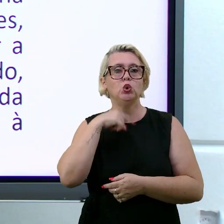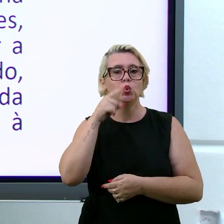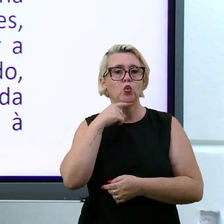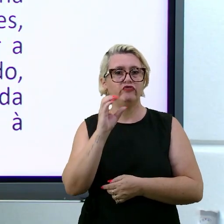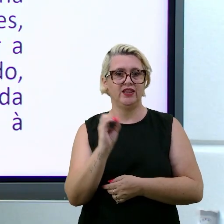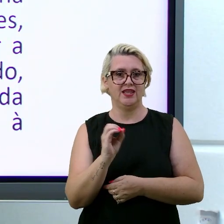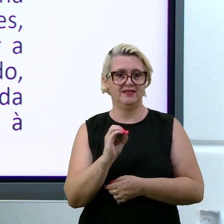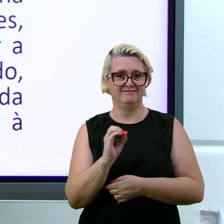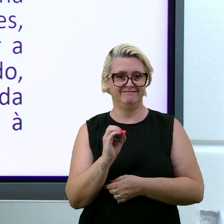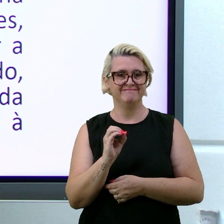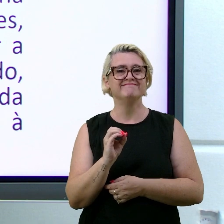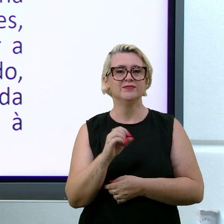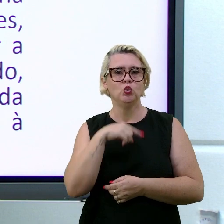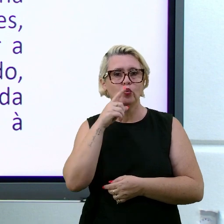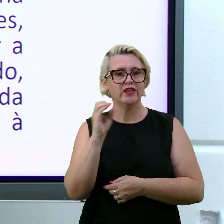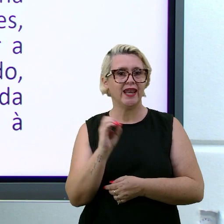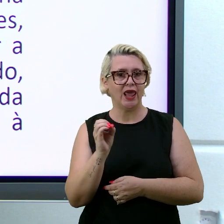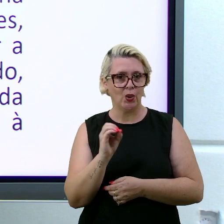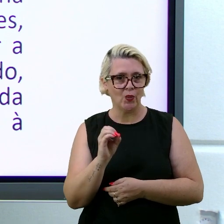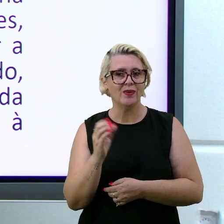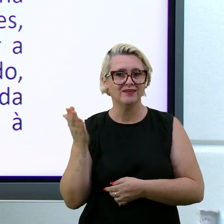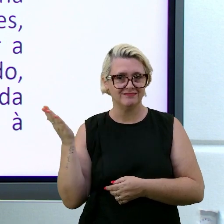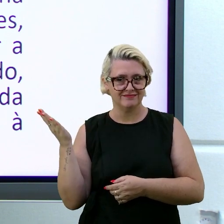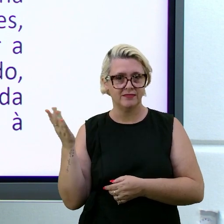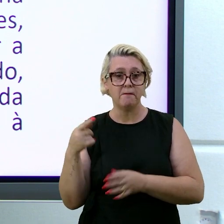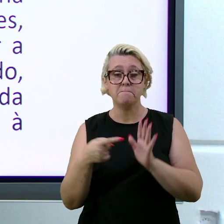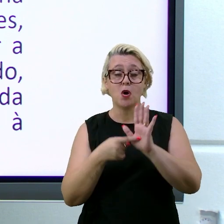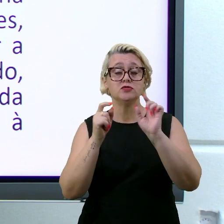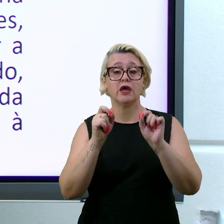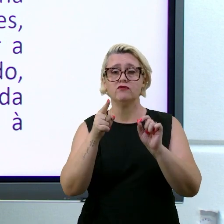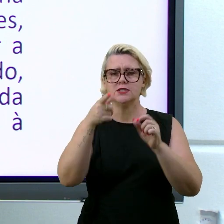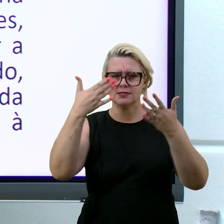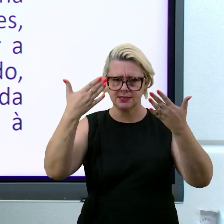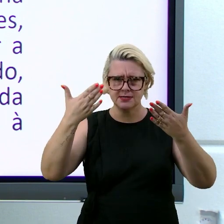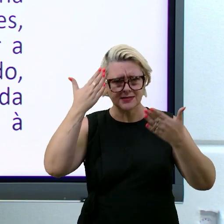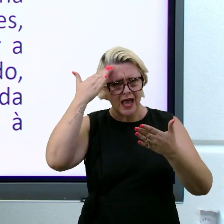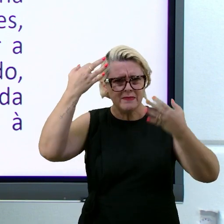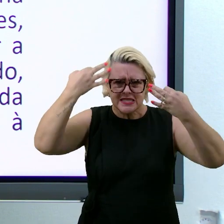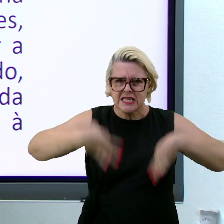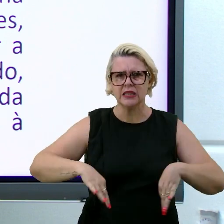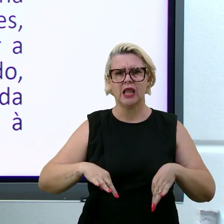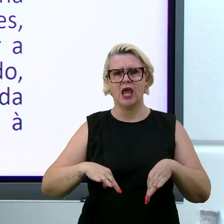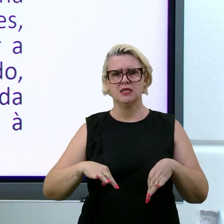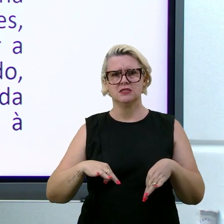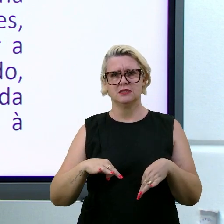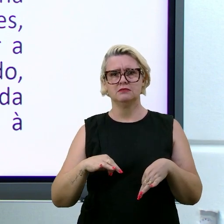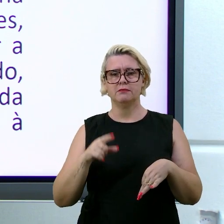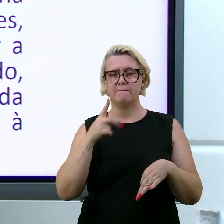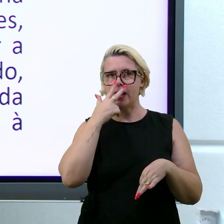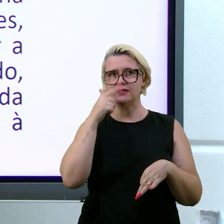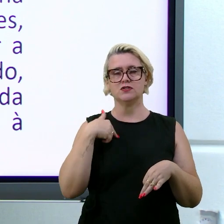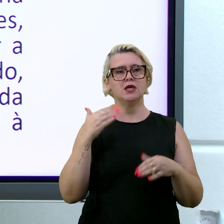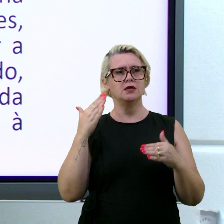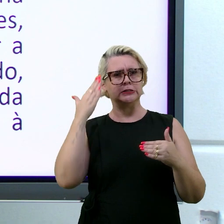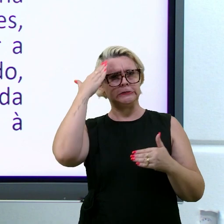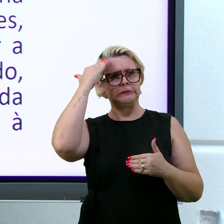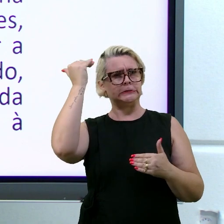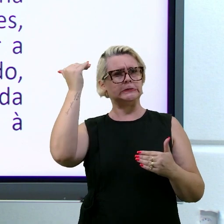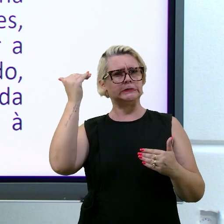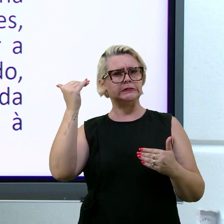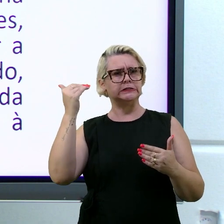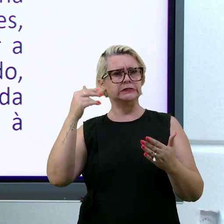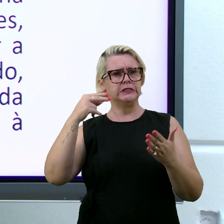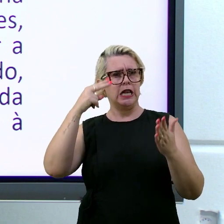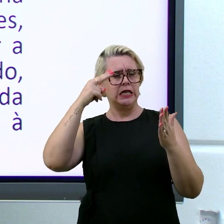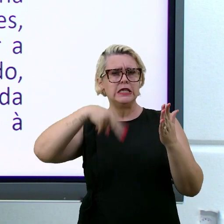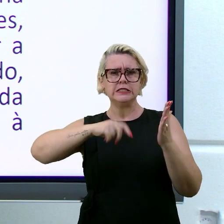expressões que mostram que você sabe do que está falando. Você cria uma certa autoridade para você falar sobre o assunto. O seu leitor